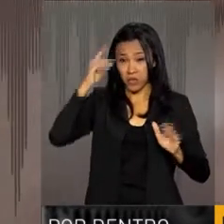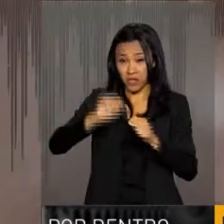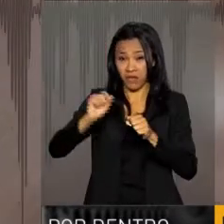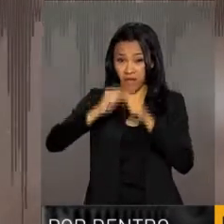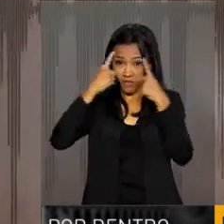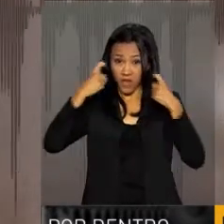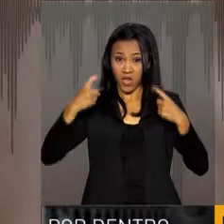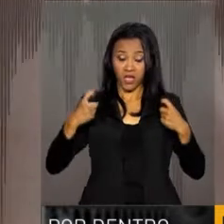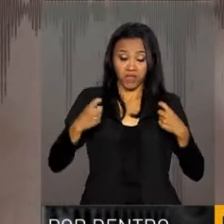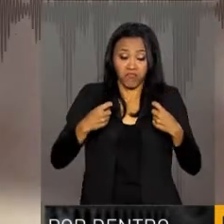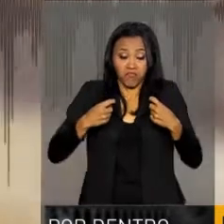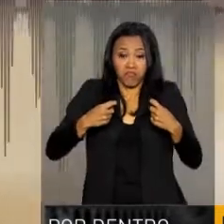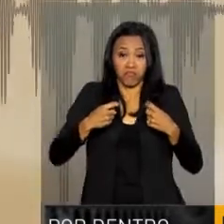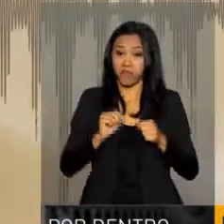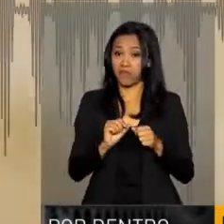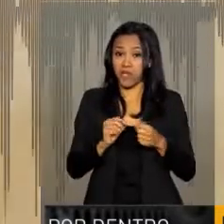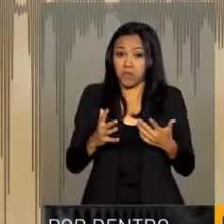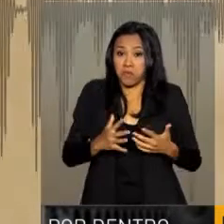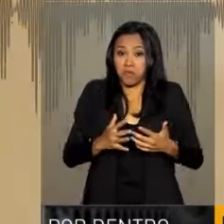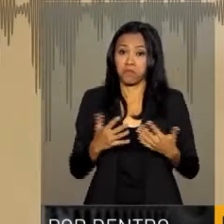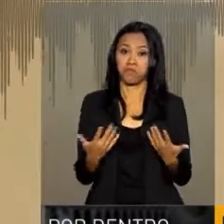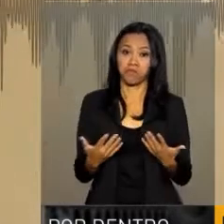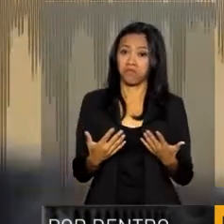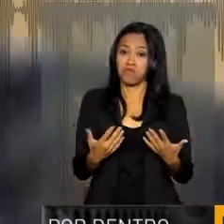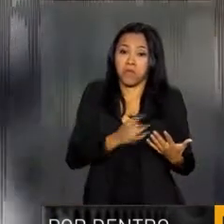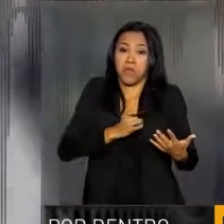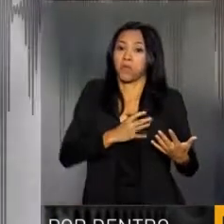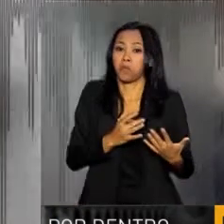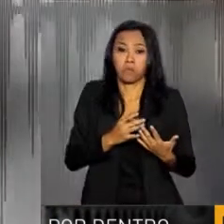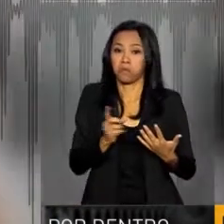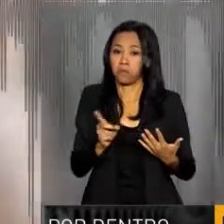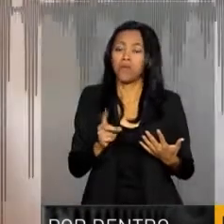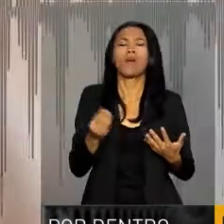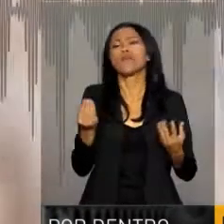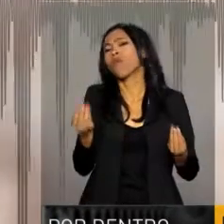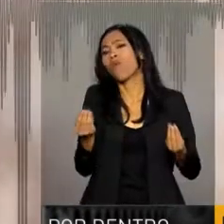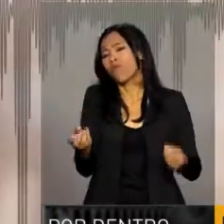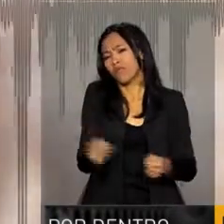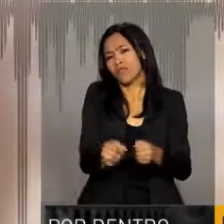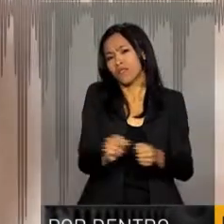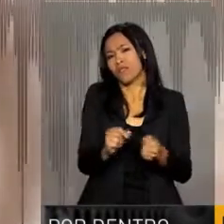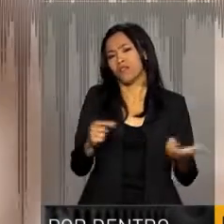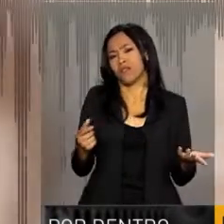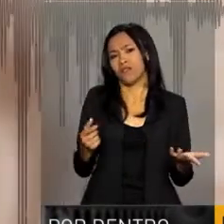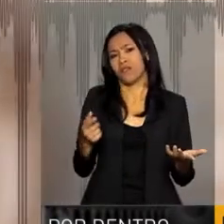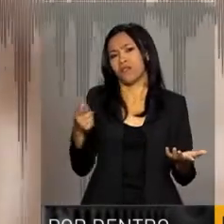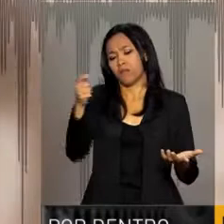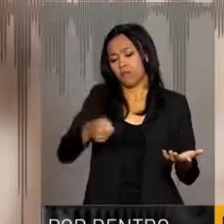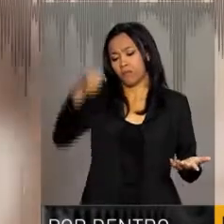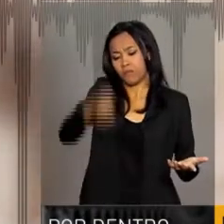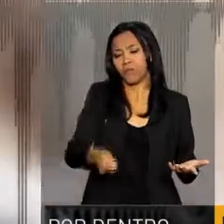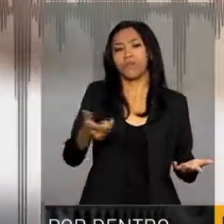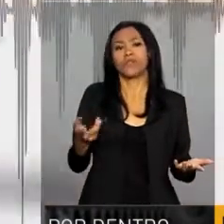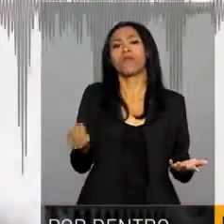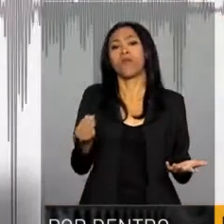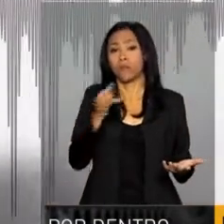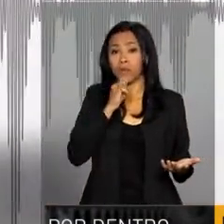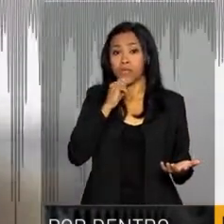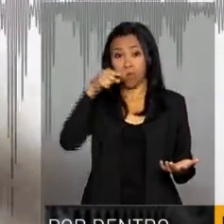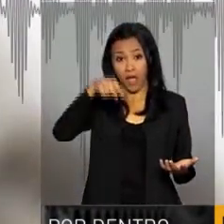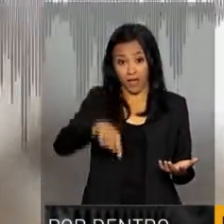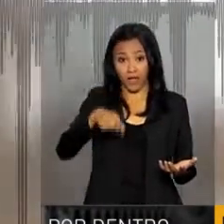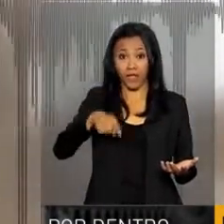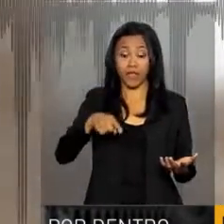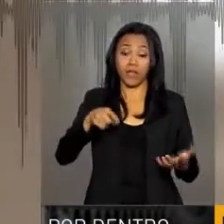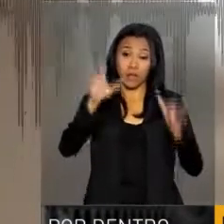de punir com mais rigor os criminosos que agridem a mulher aqui no acre por exemplo no final